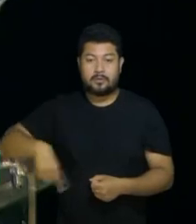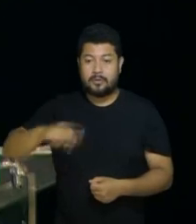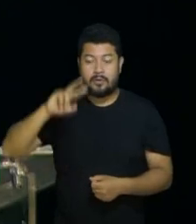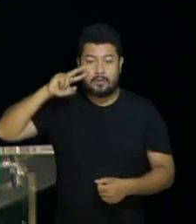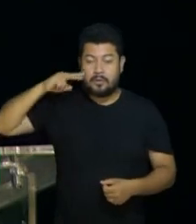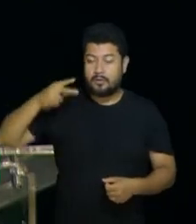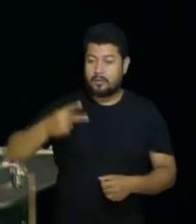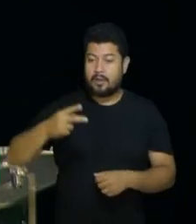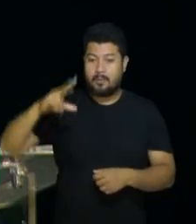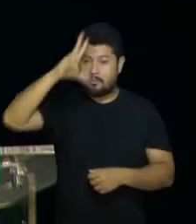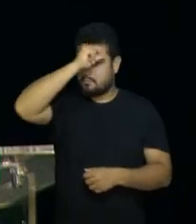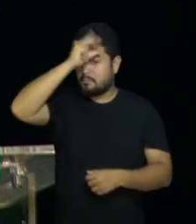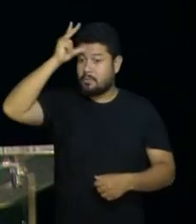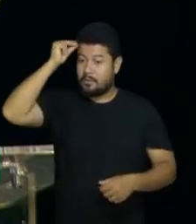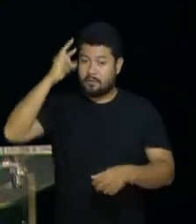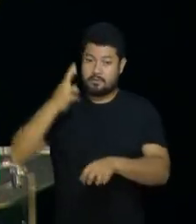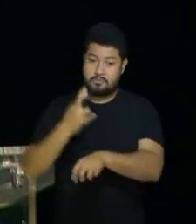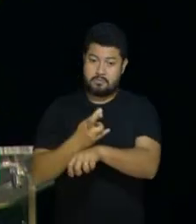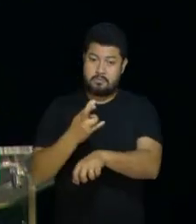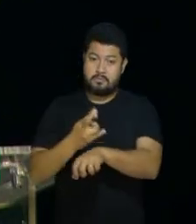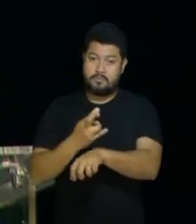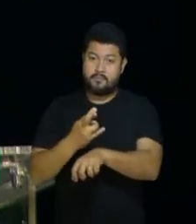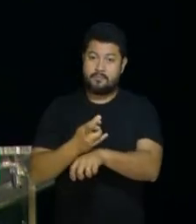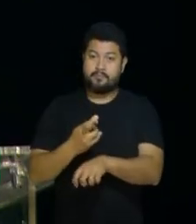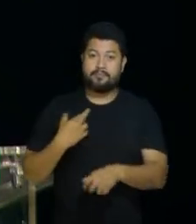Sul como uma entidade